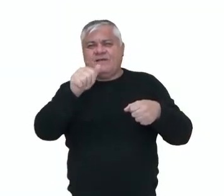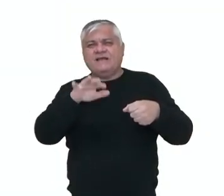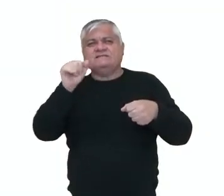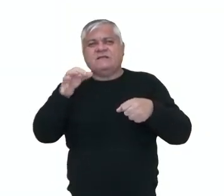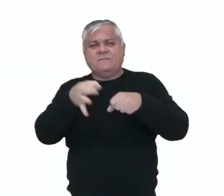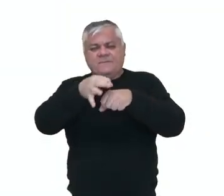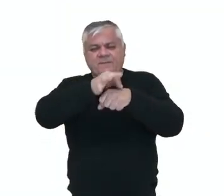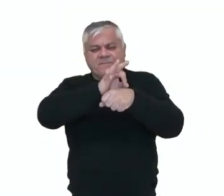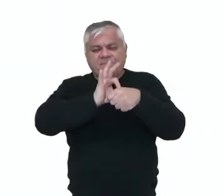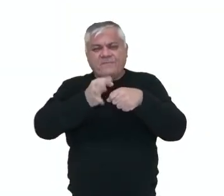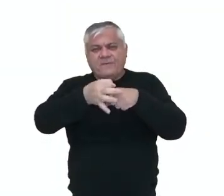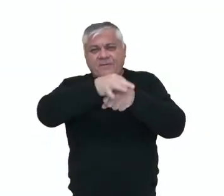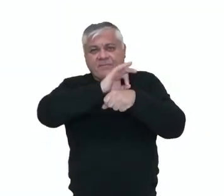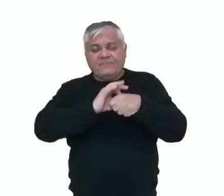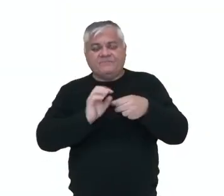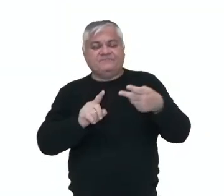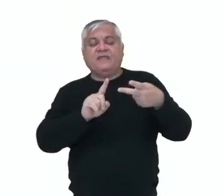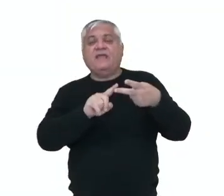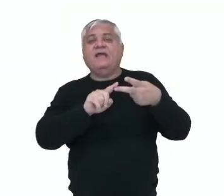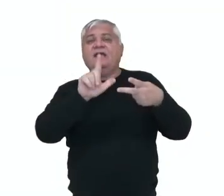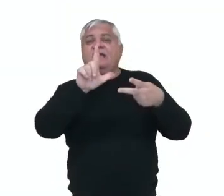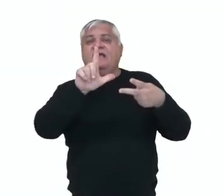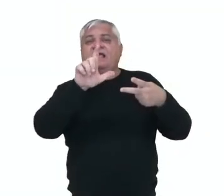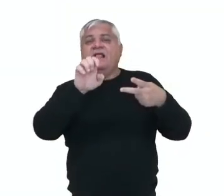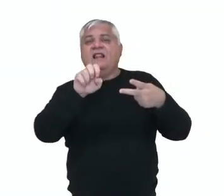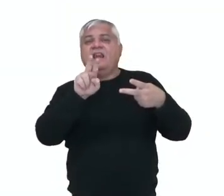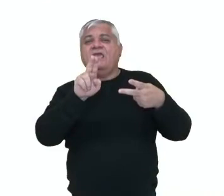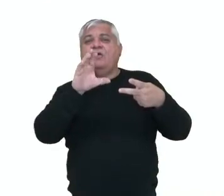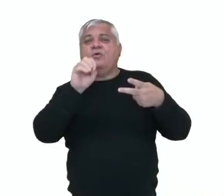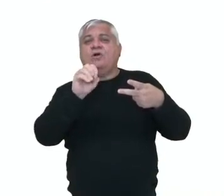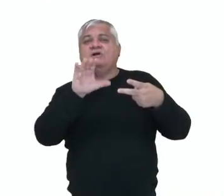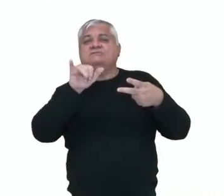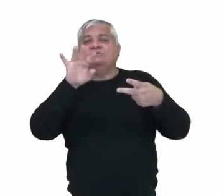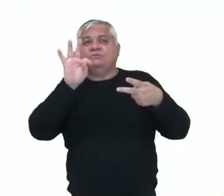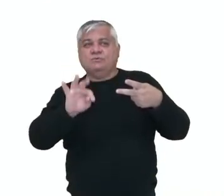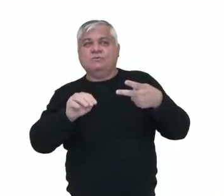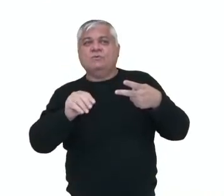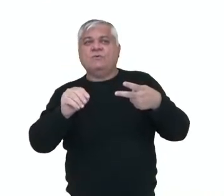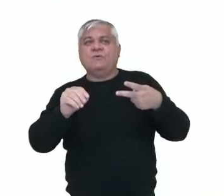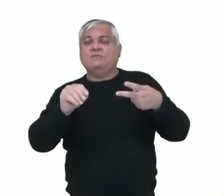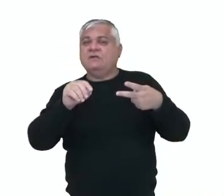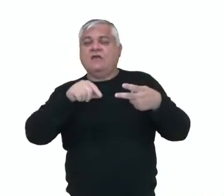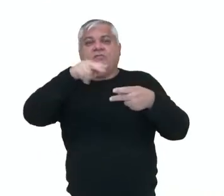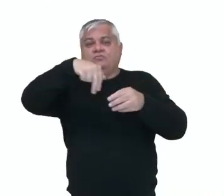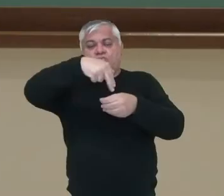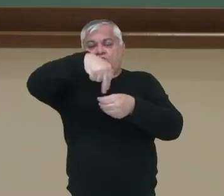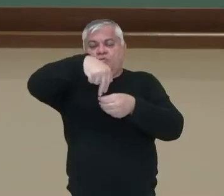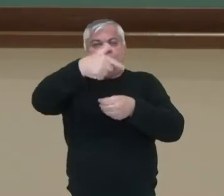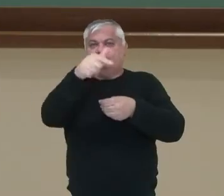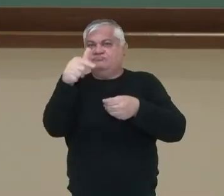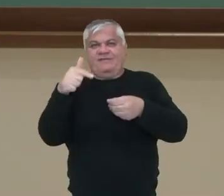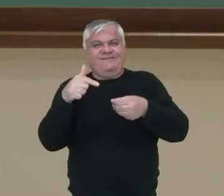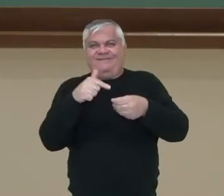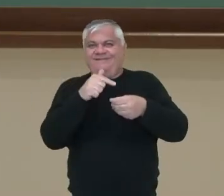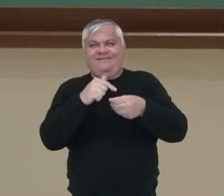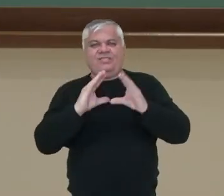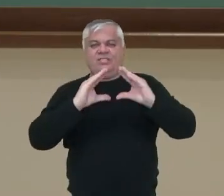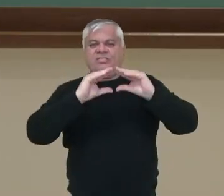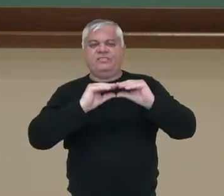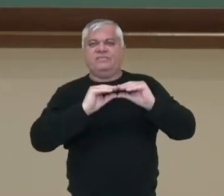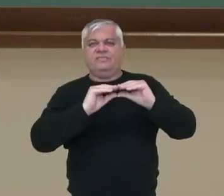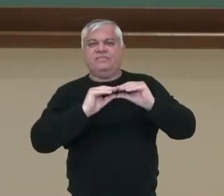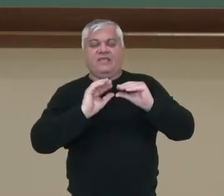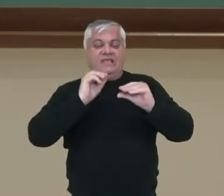bastante menores, né, do que os leucócitos. São células anucleadas, ou seja, não tem núcleo, tá? Dentro delas existe uma proteína que é